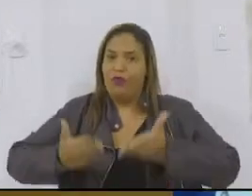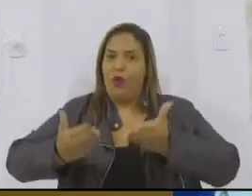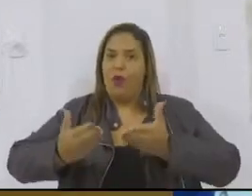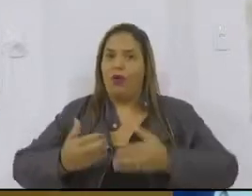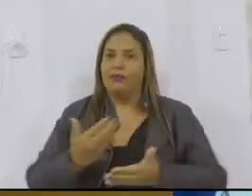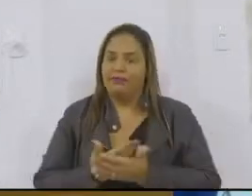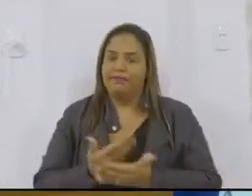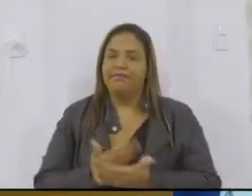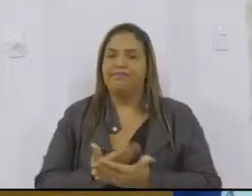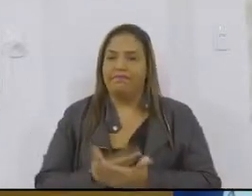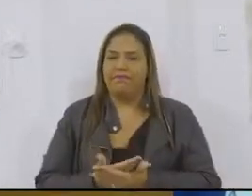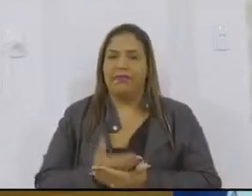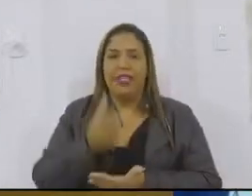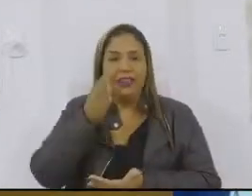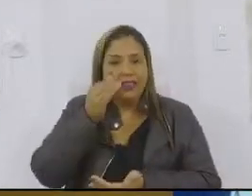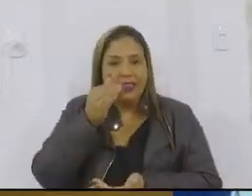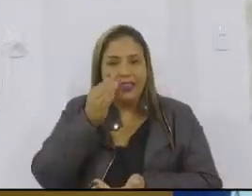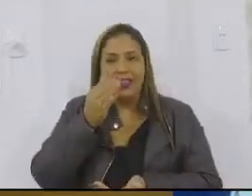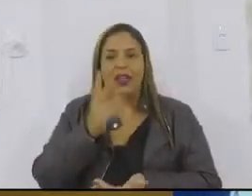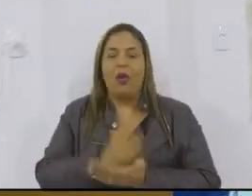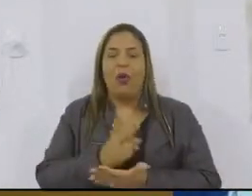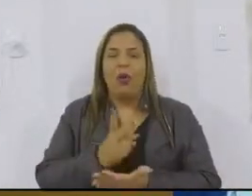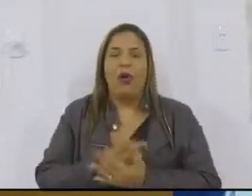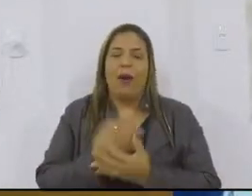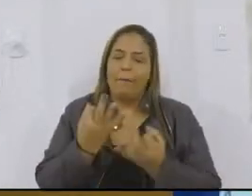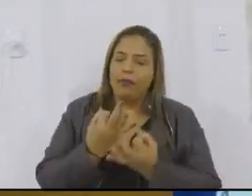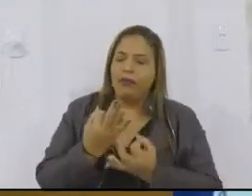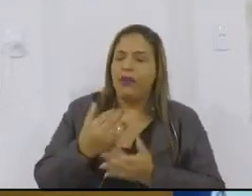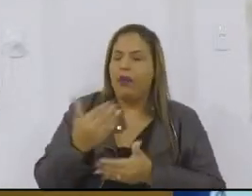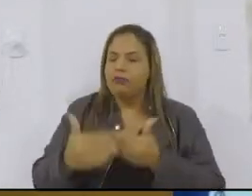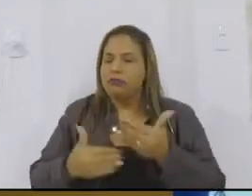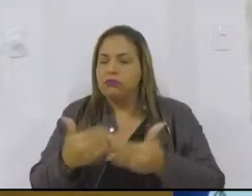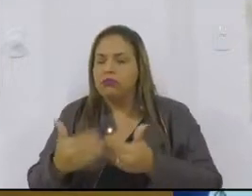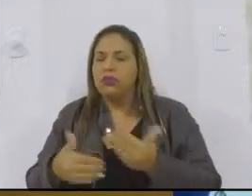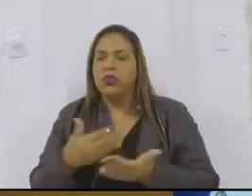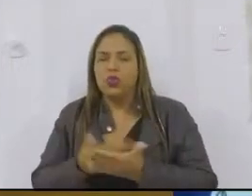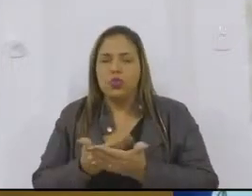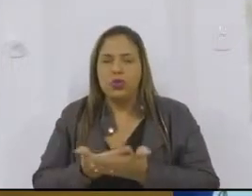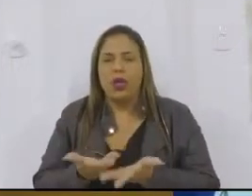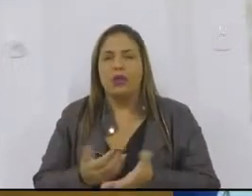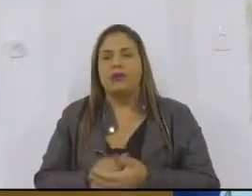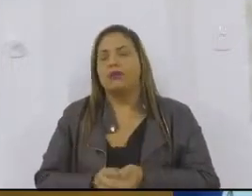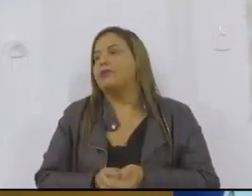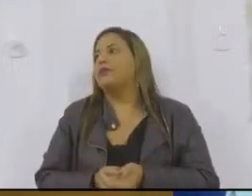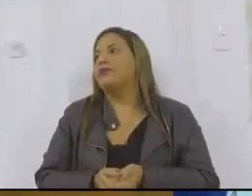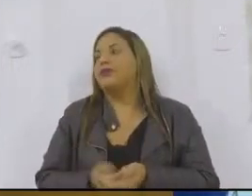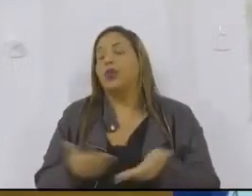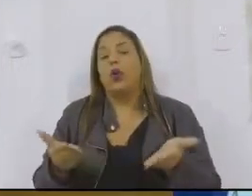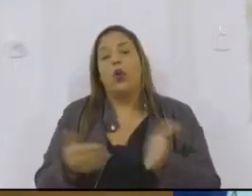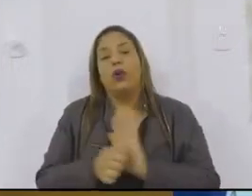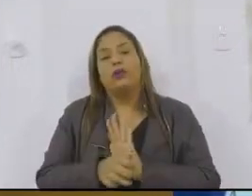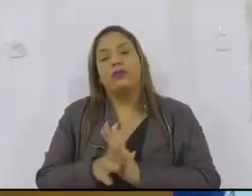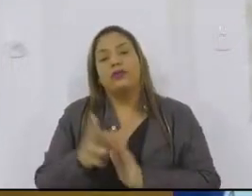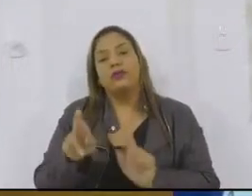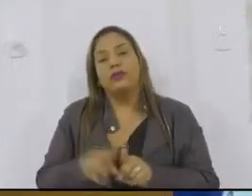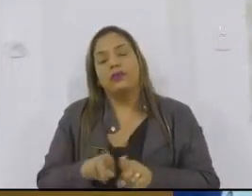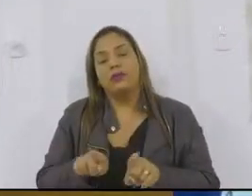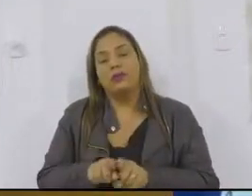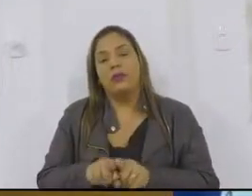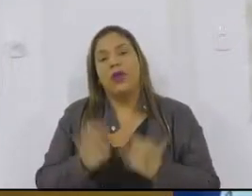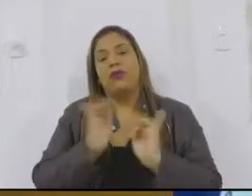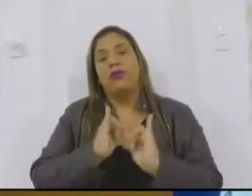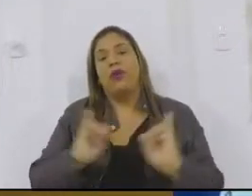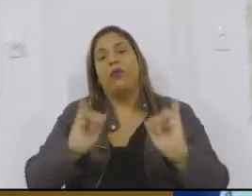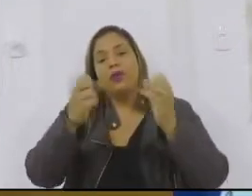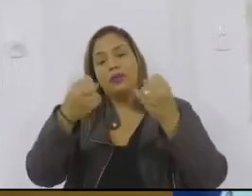interesse de se continuar se aperfeiçoando. Aqui também no meu gabinete hoje, eu faço um requerimento acerca de informações